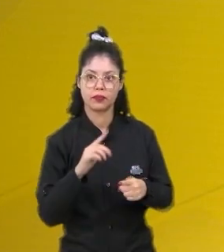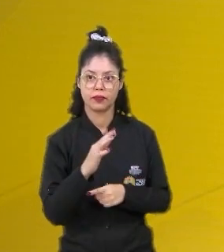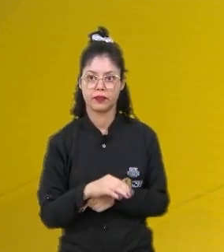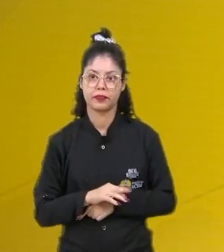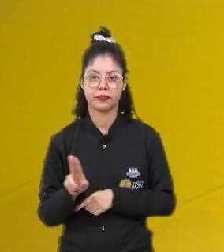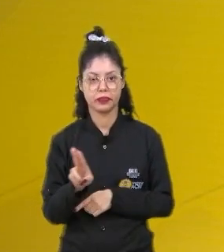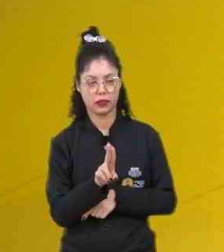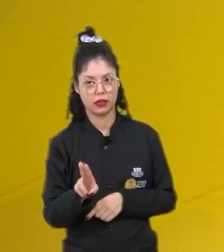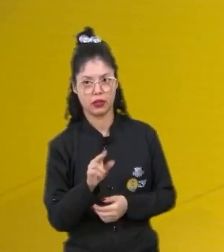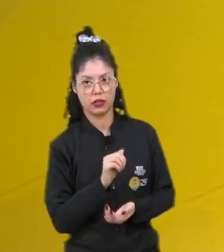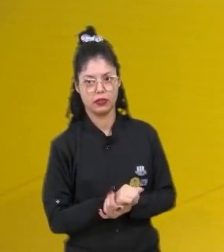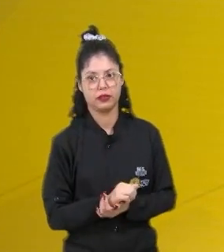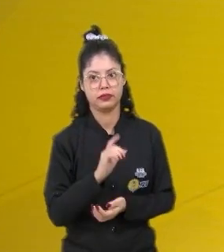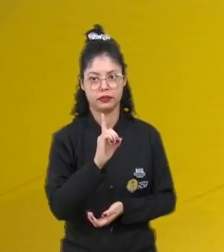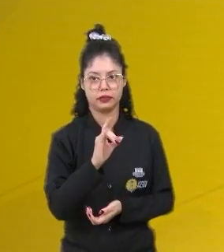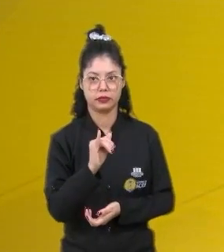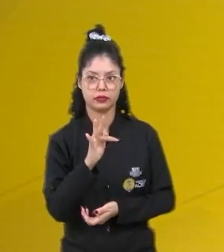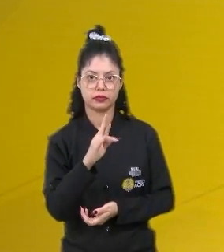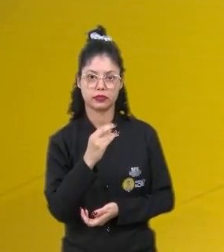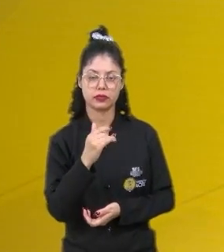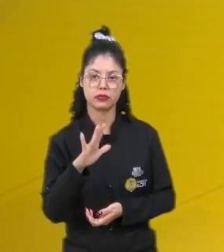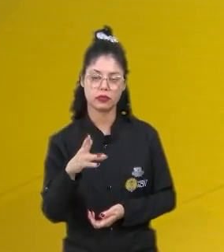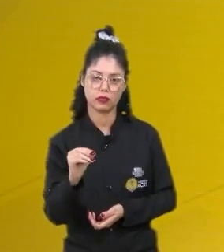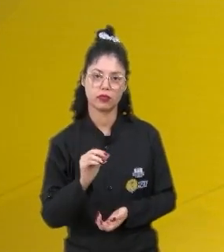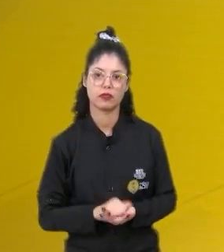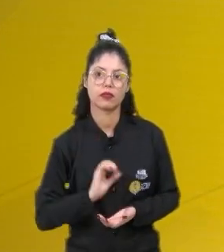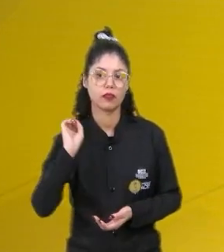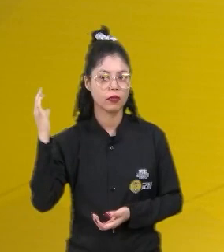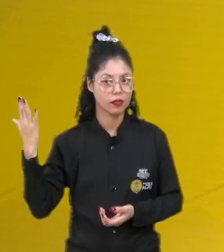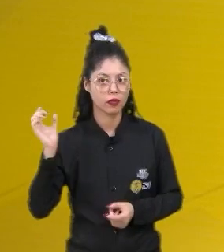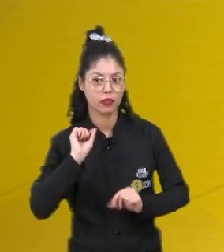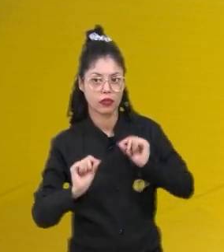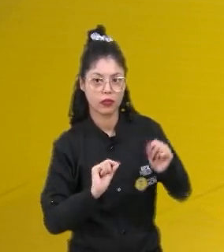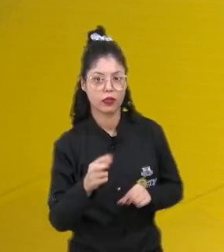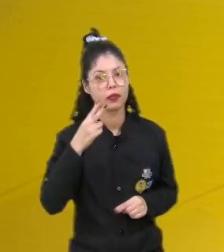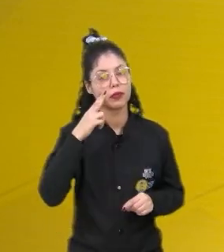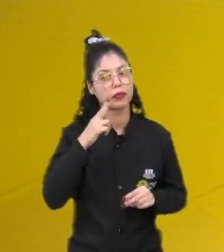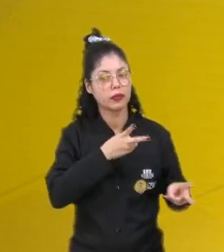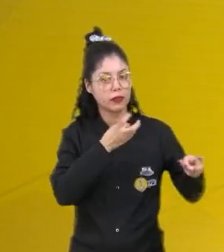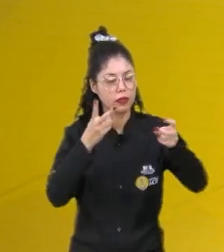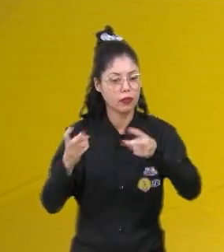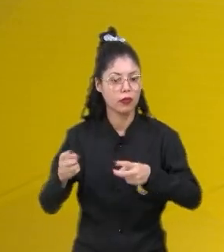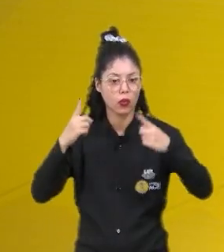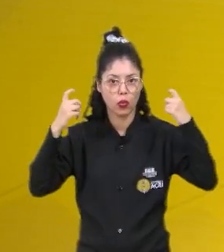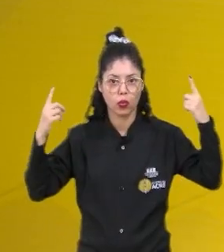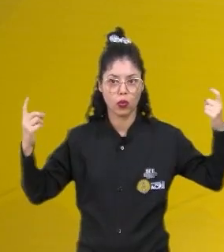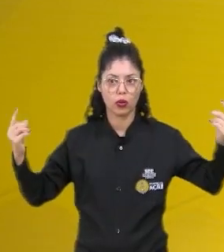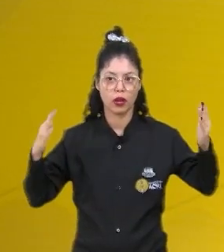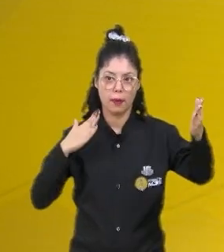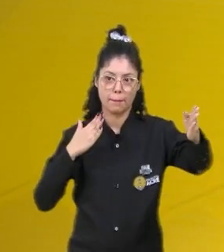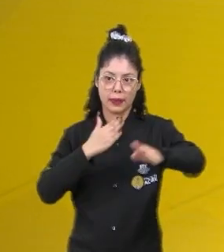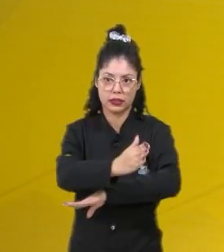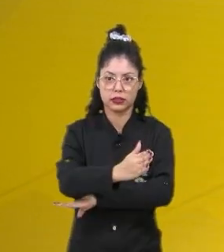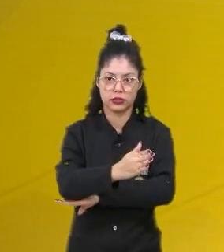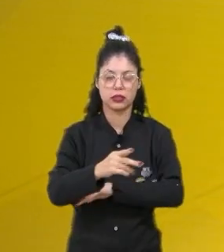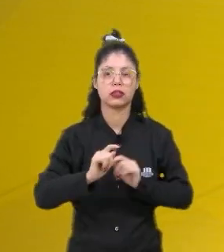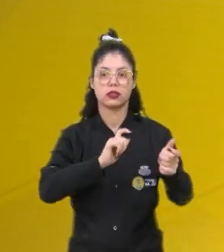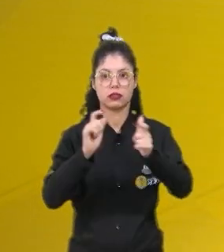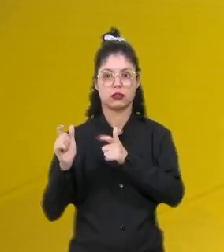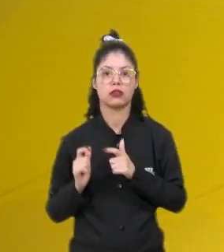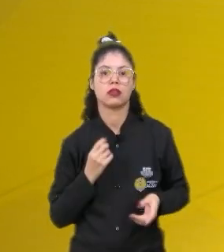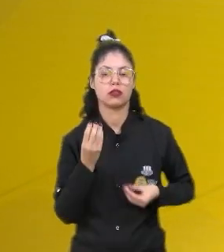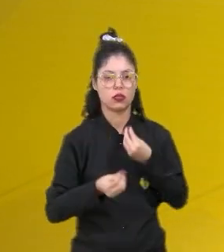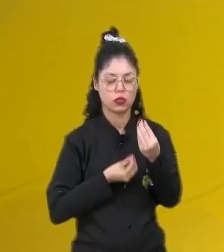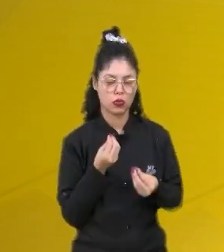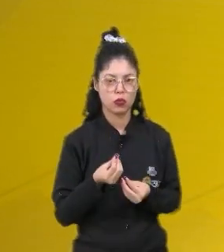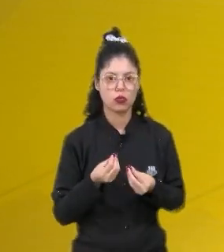fenômeno chamado difração. A difração é a capacidade de você ouvir, de o som ultrapassar obstáculos. Então,